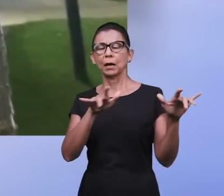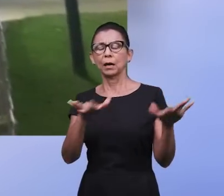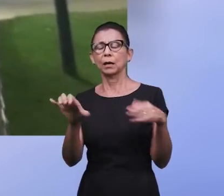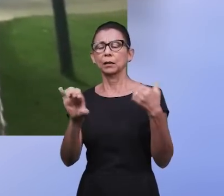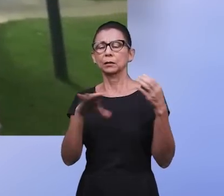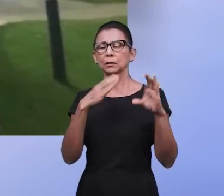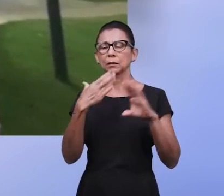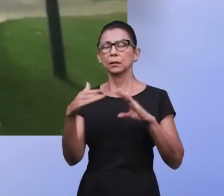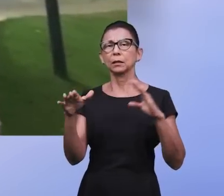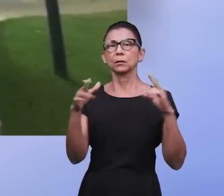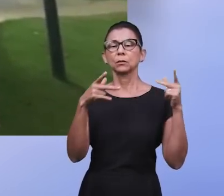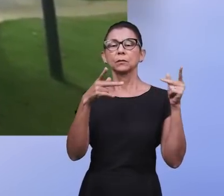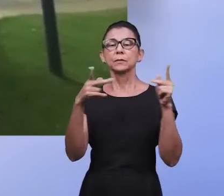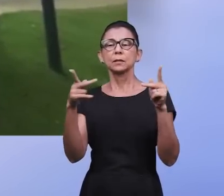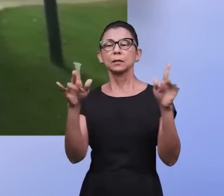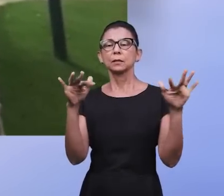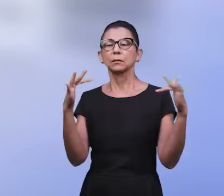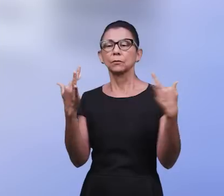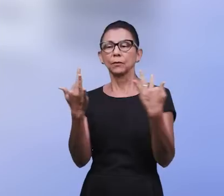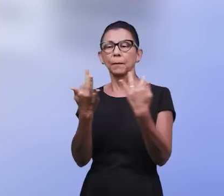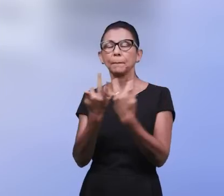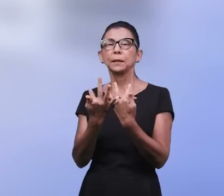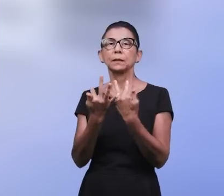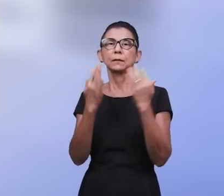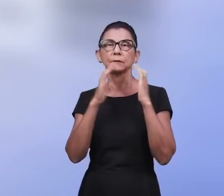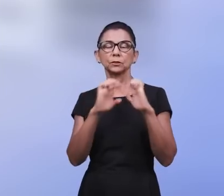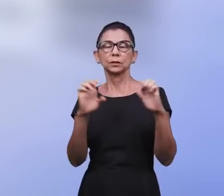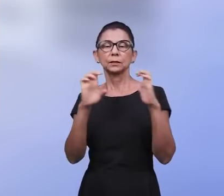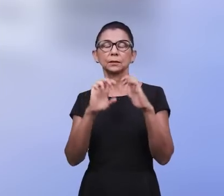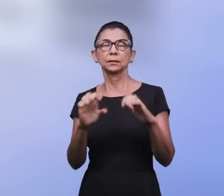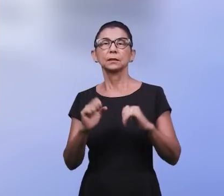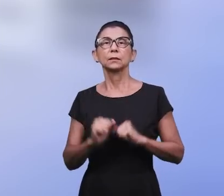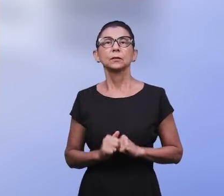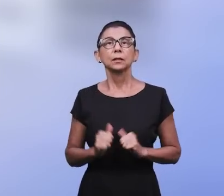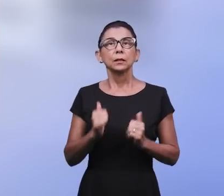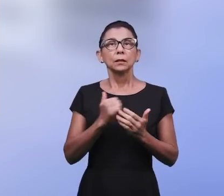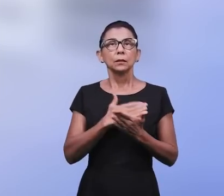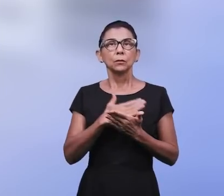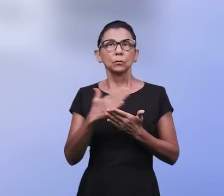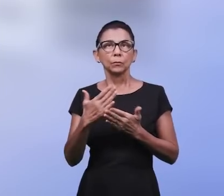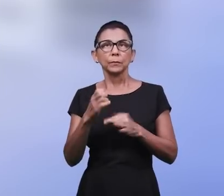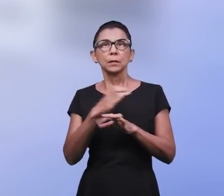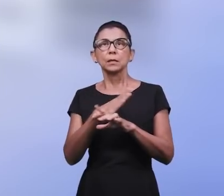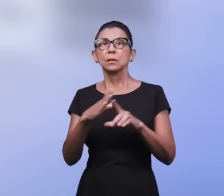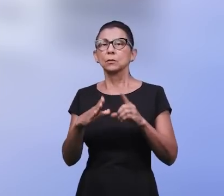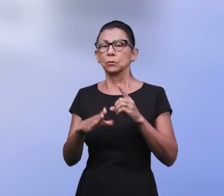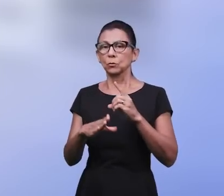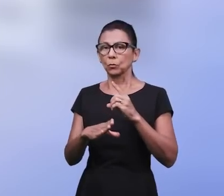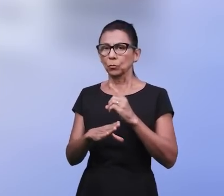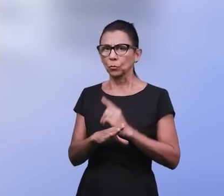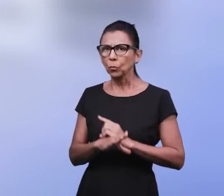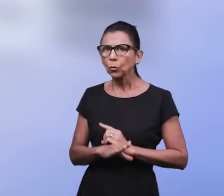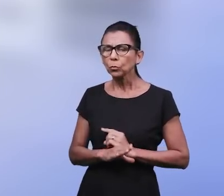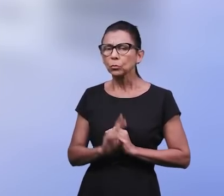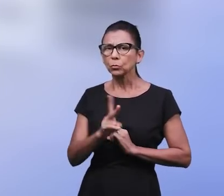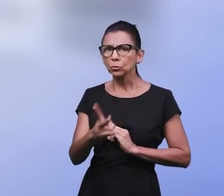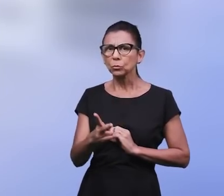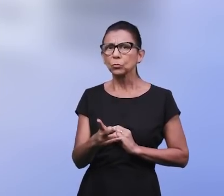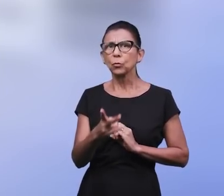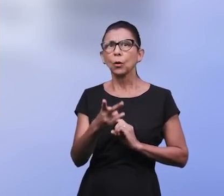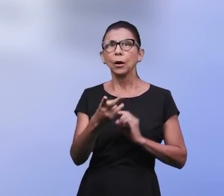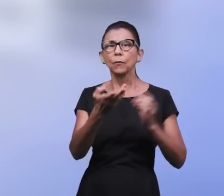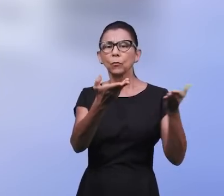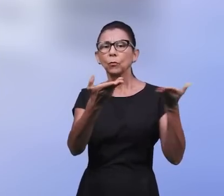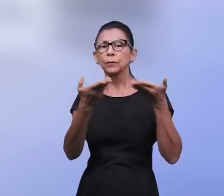convidando, visitando familiares da igreja. E durante o início do culto, alguns jovens ainda convidavam vidas que passavam